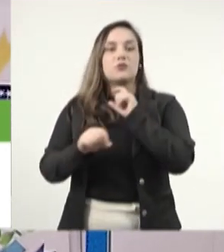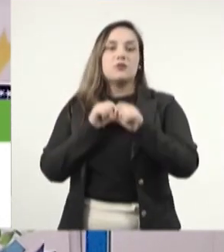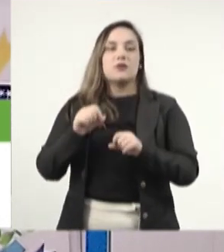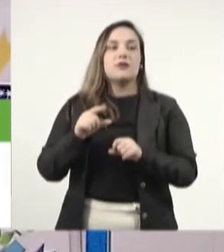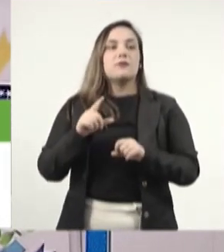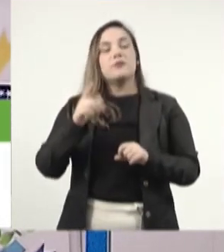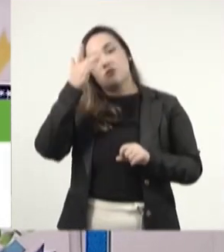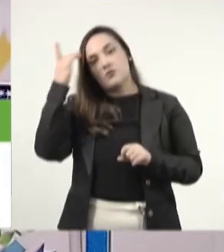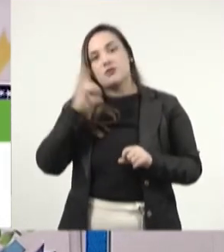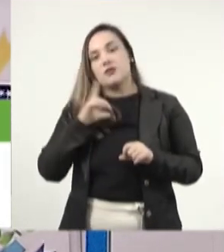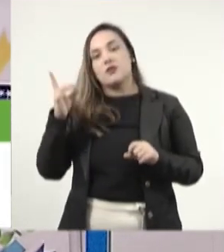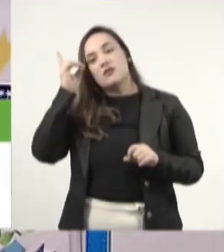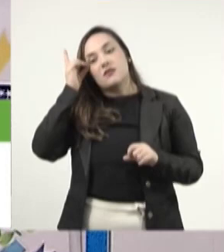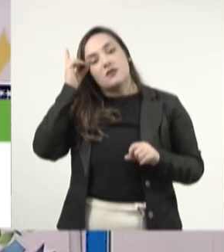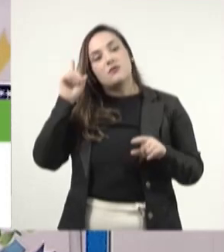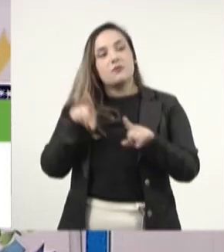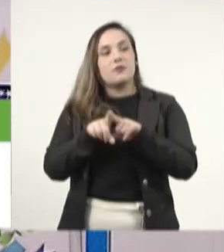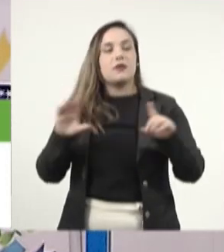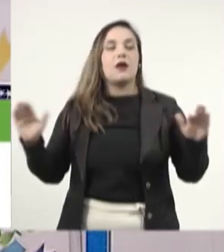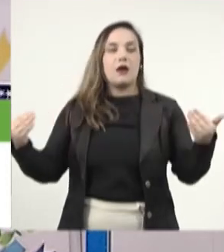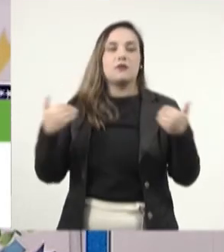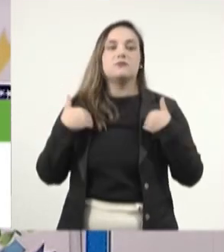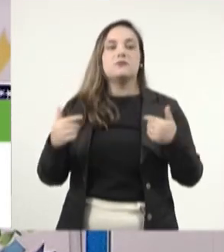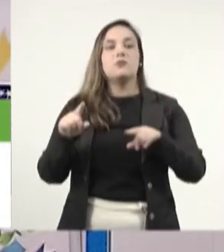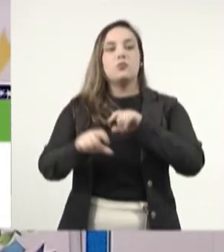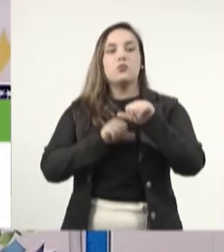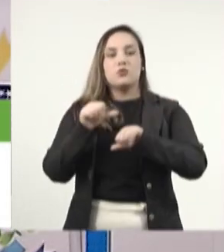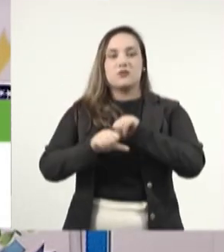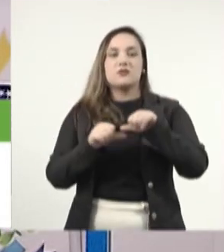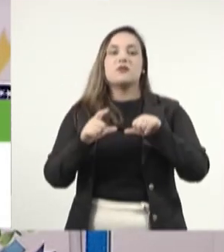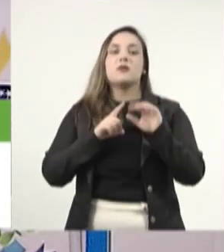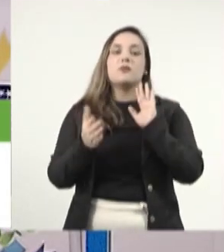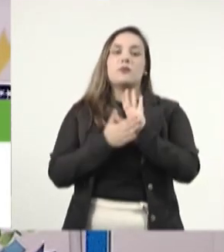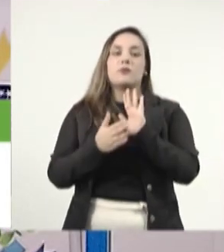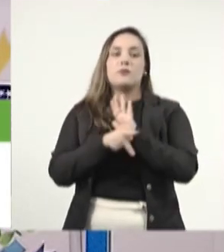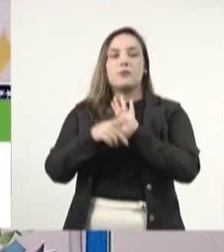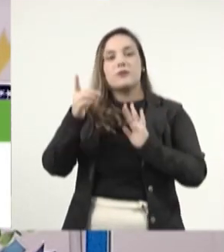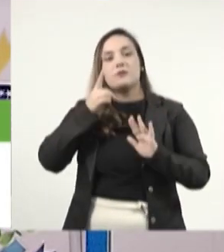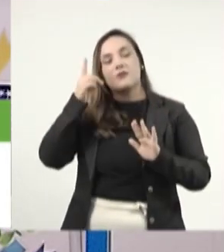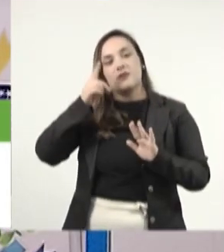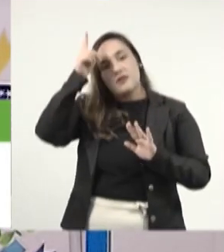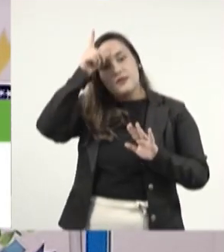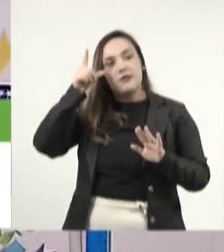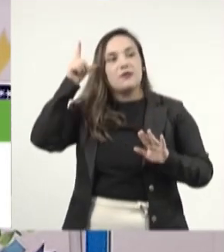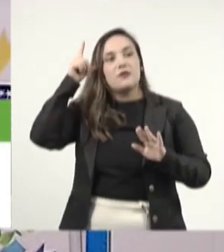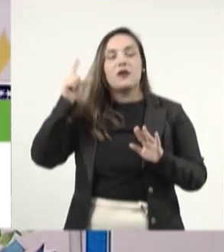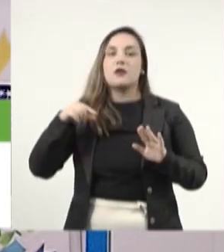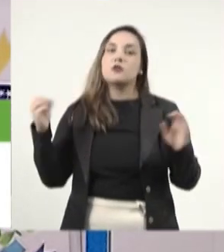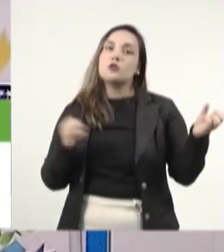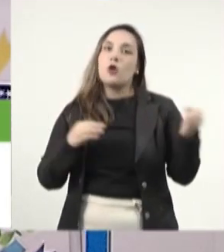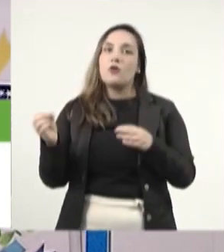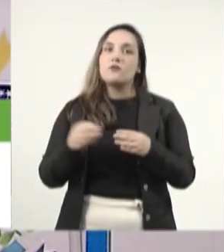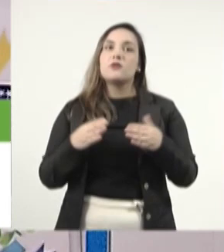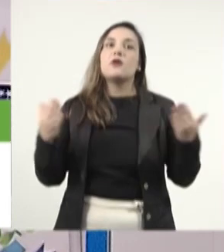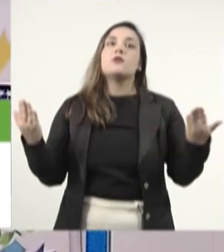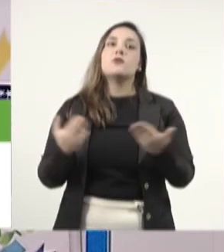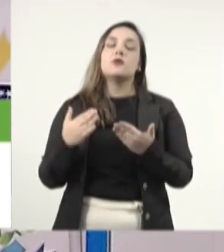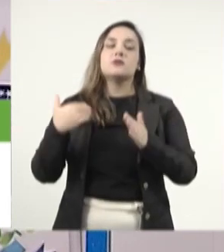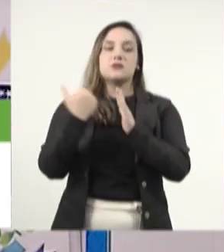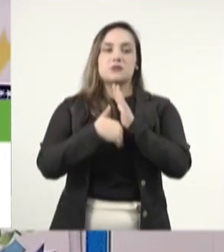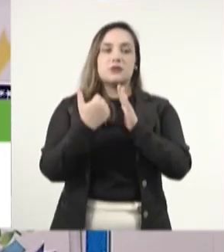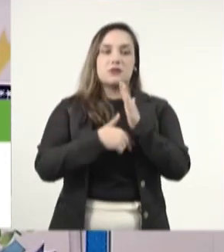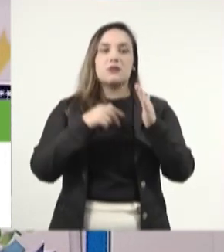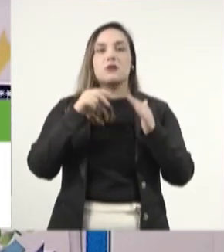e também os autistas. E uma outra mudança também proposta pela deputada Lia Nogueira, uma outra inovação com relação a esse